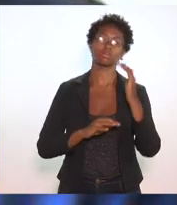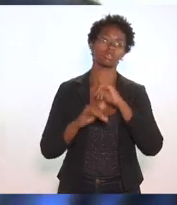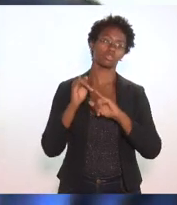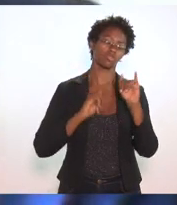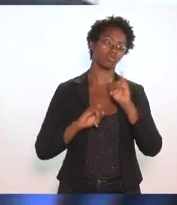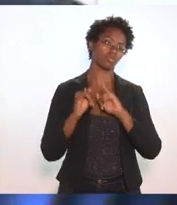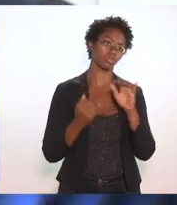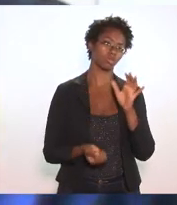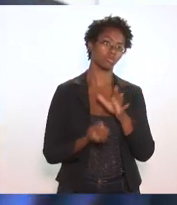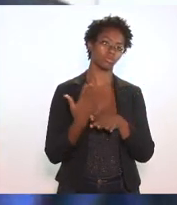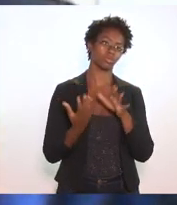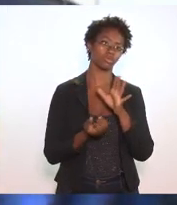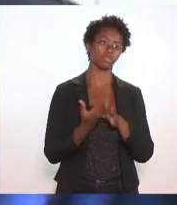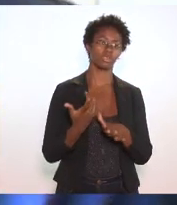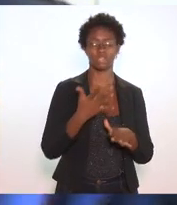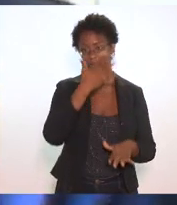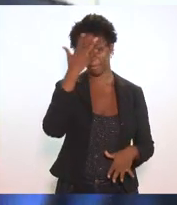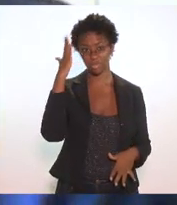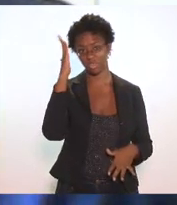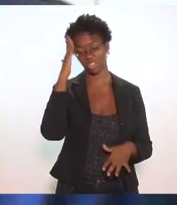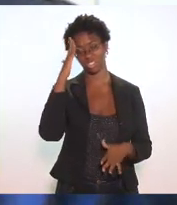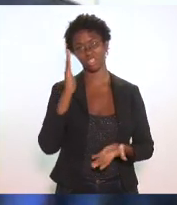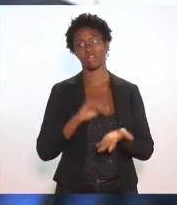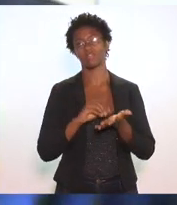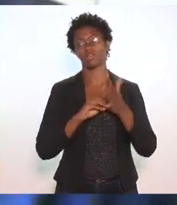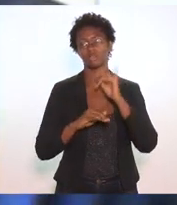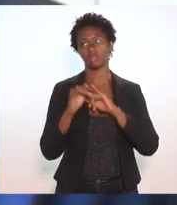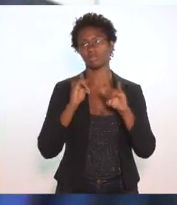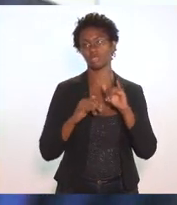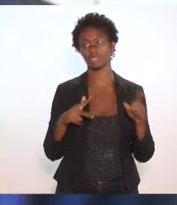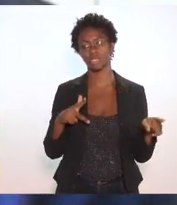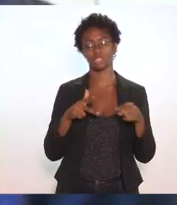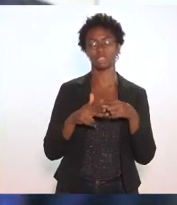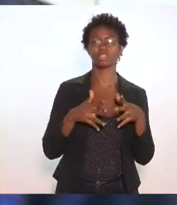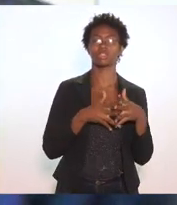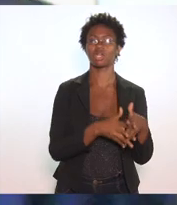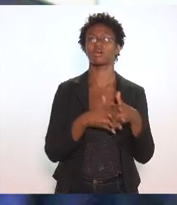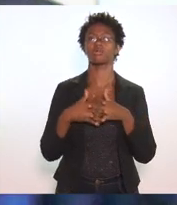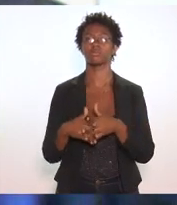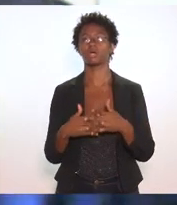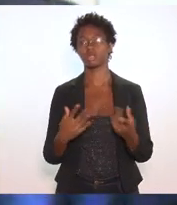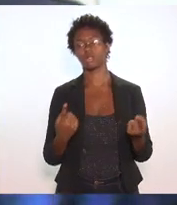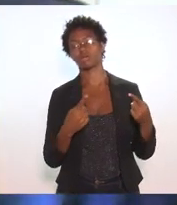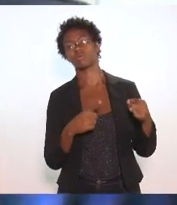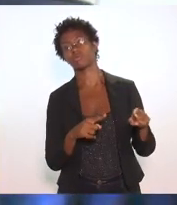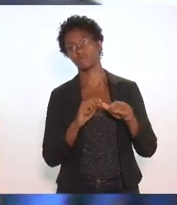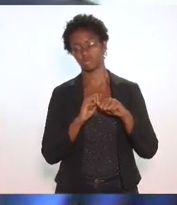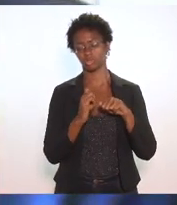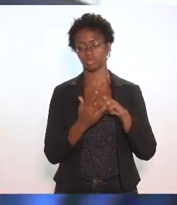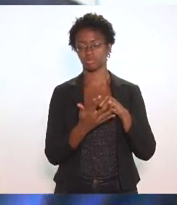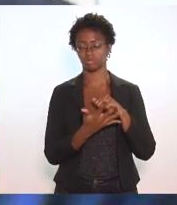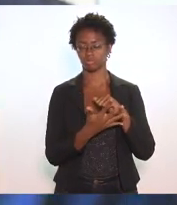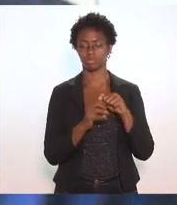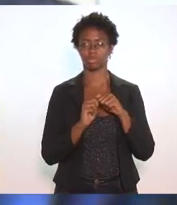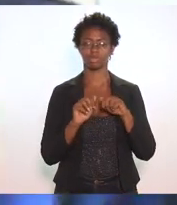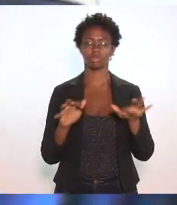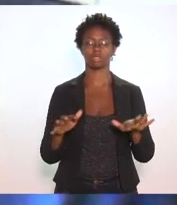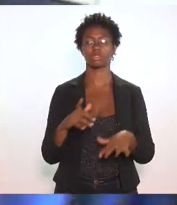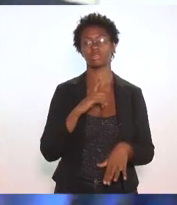produzida conscientemente, atrapalhando no combate à pandemia. Se boicota protocolos que